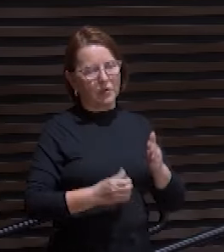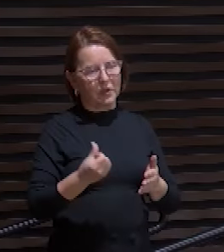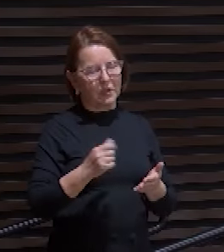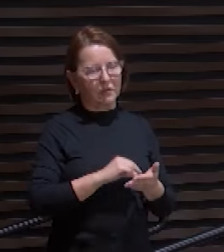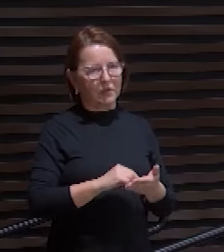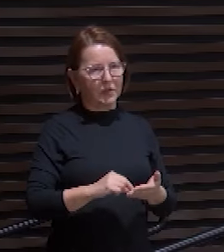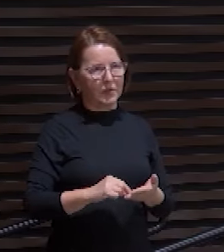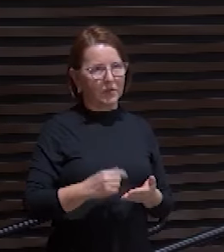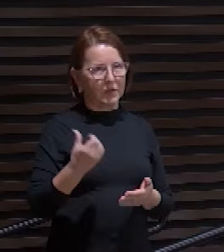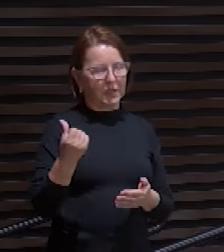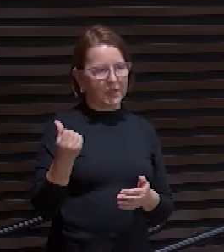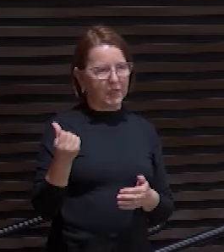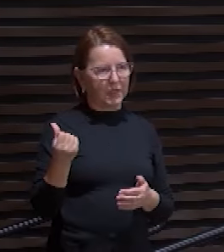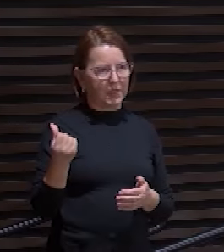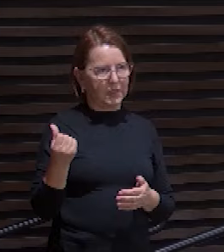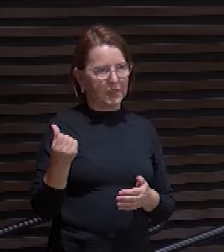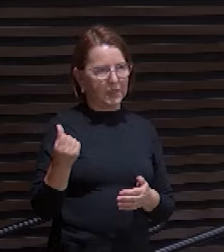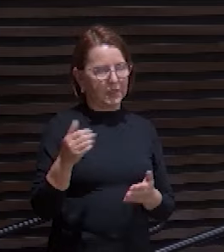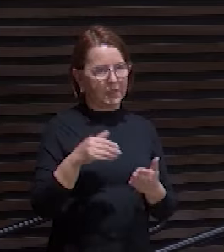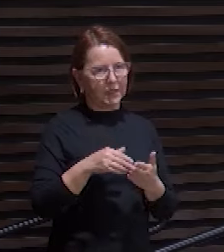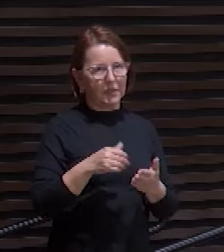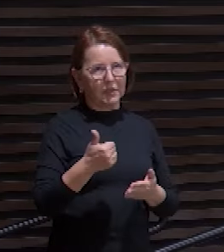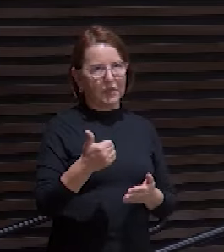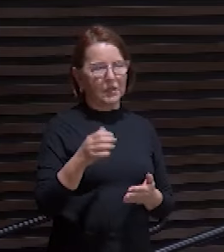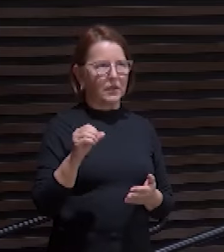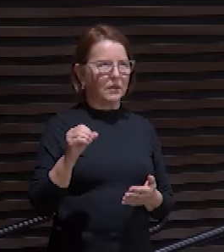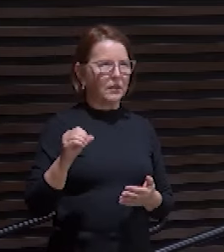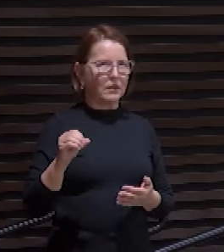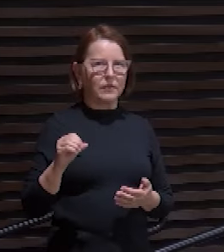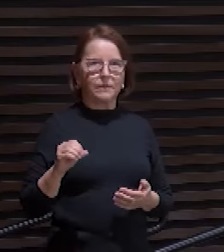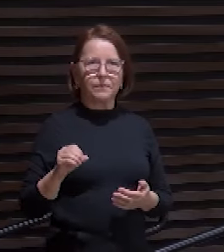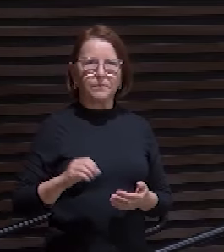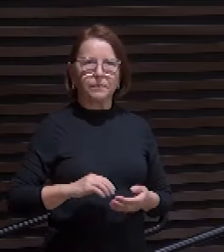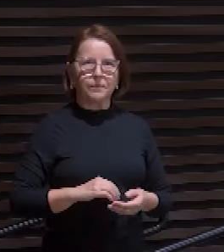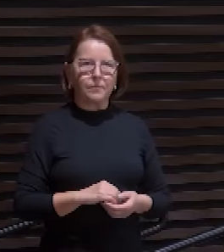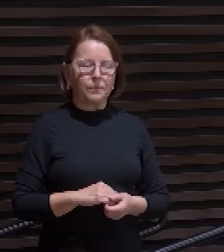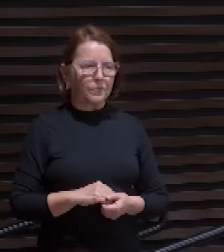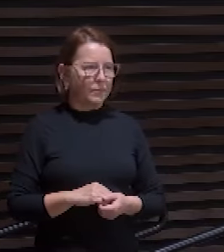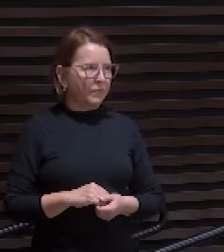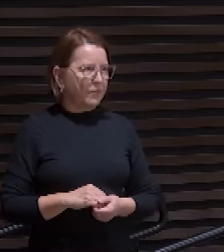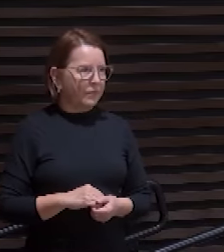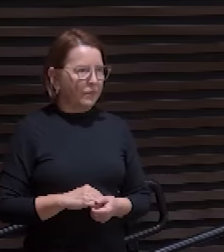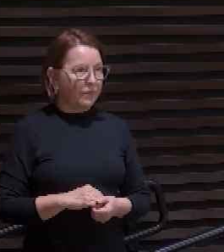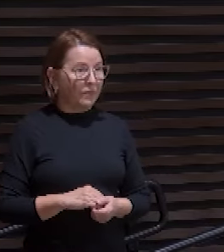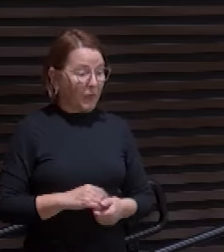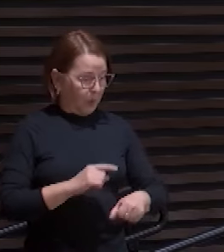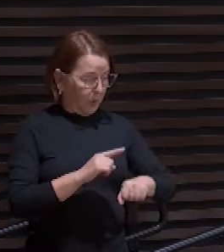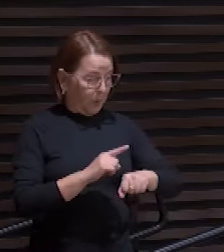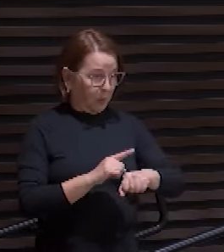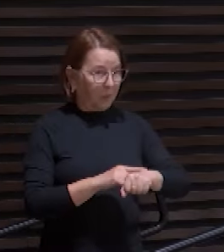versículos 6 a 10. Meu Deus, o horário hoje...